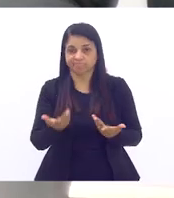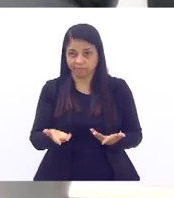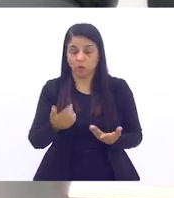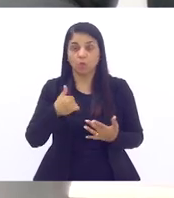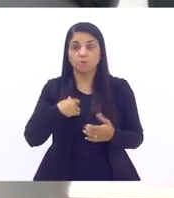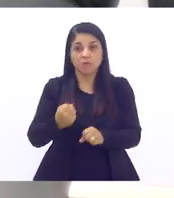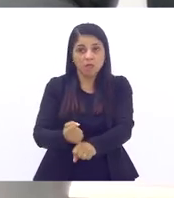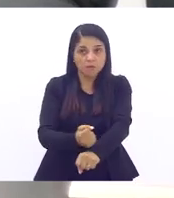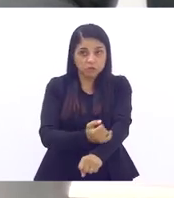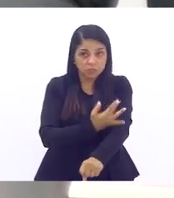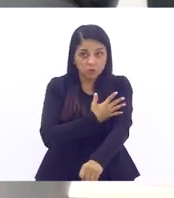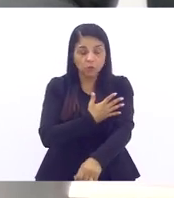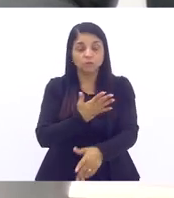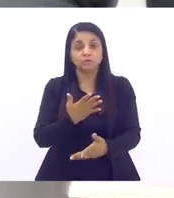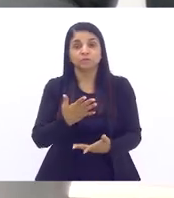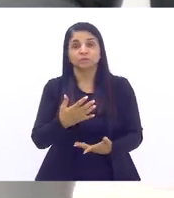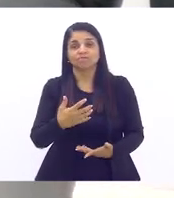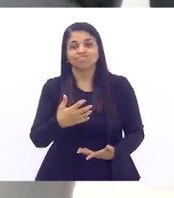emoção